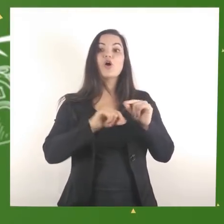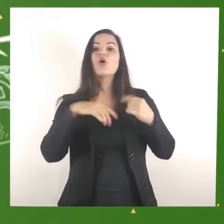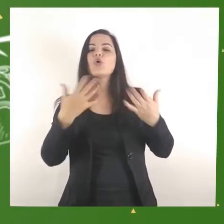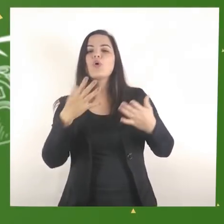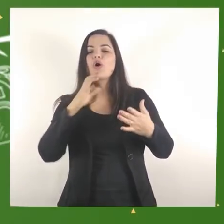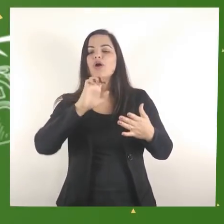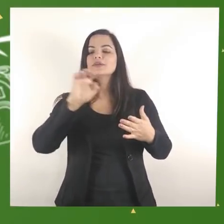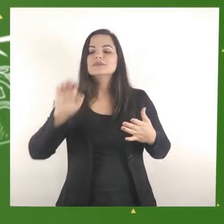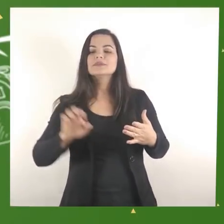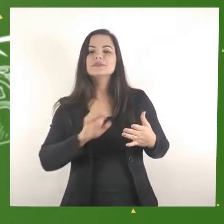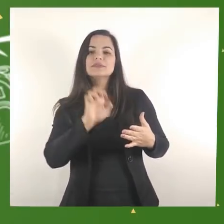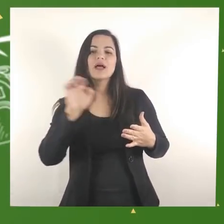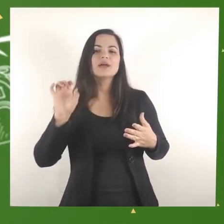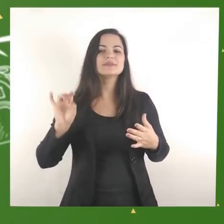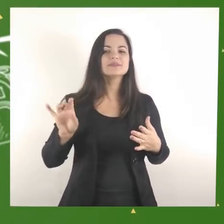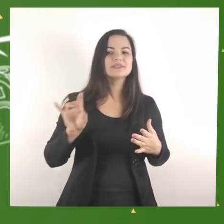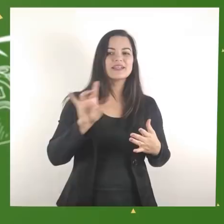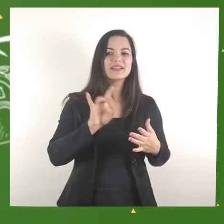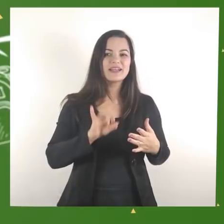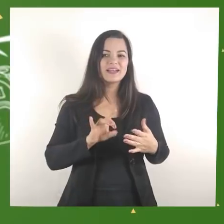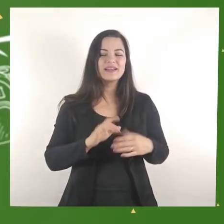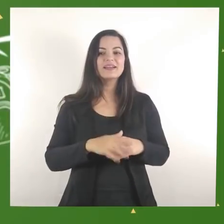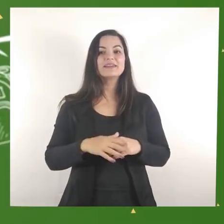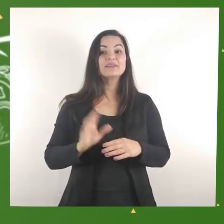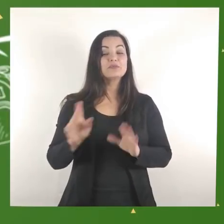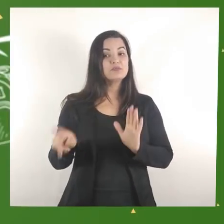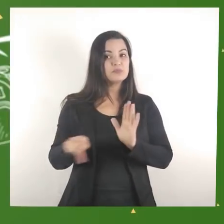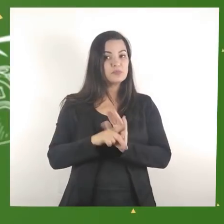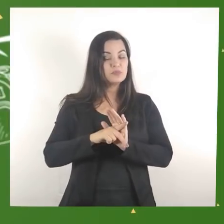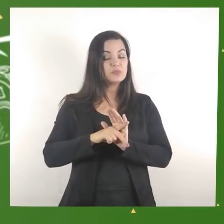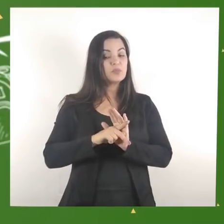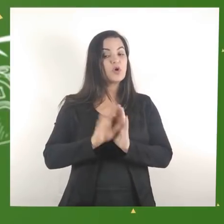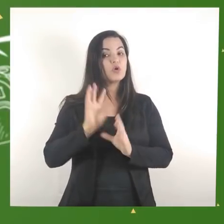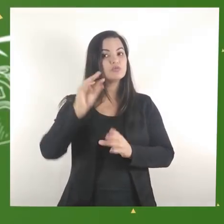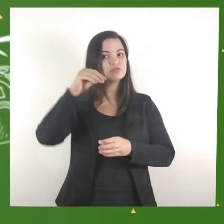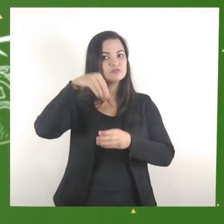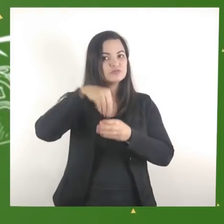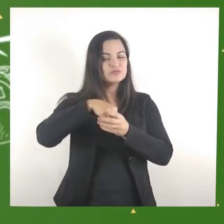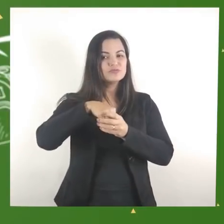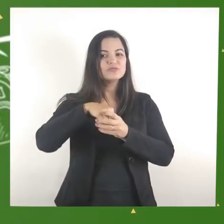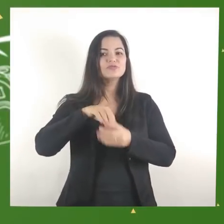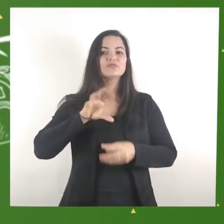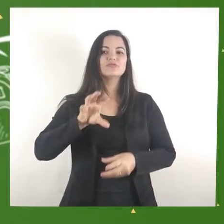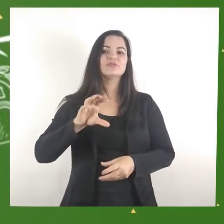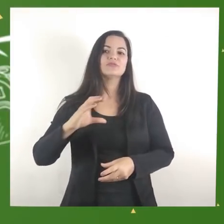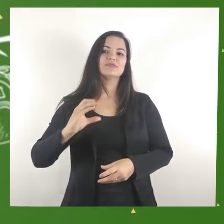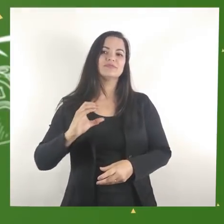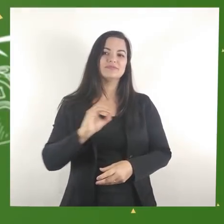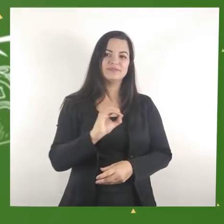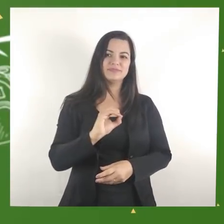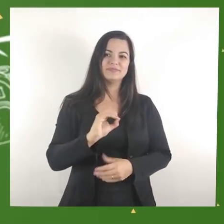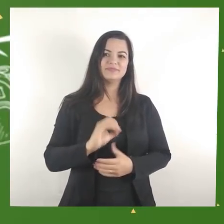os estados aí onde nós temos a região centro-oeste. Então, eu vou marcar aqui, ó.